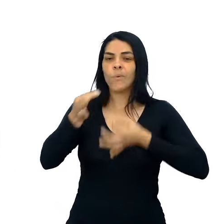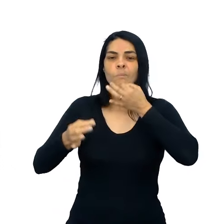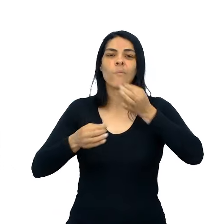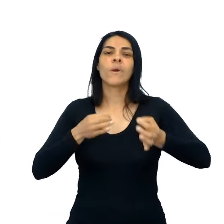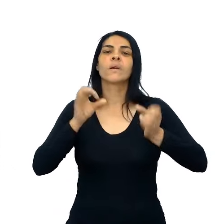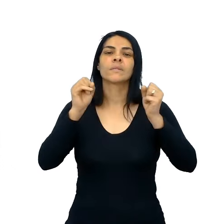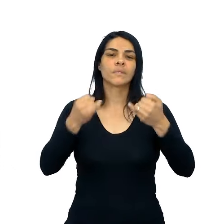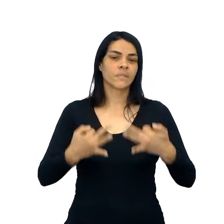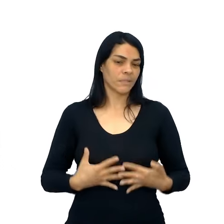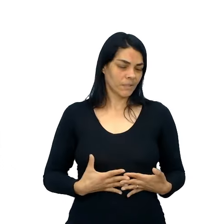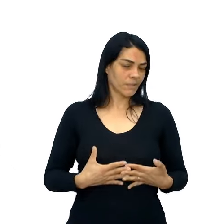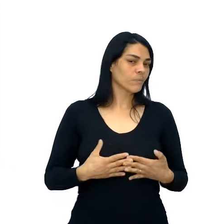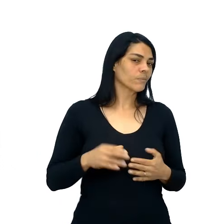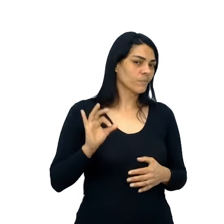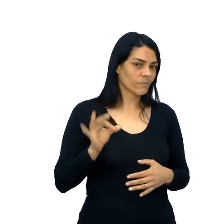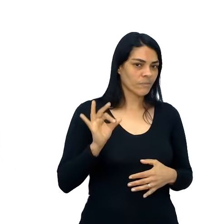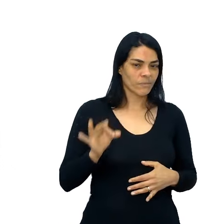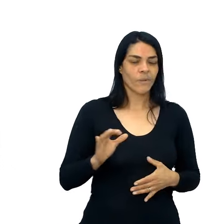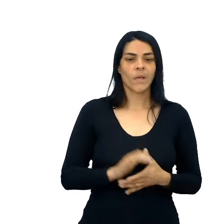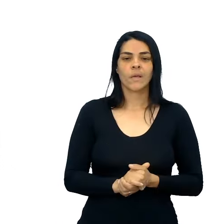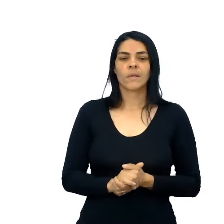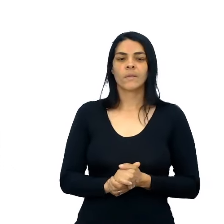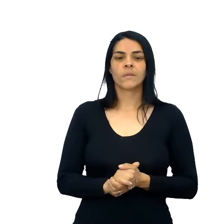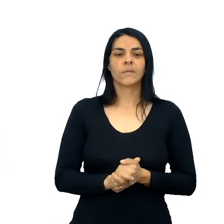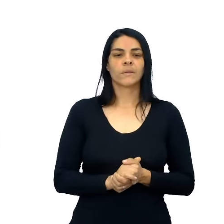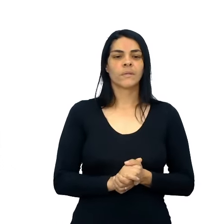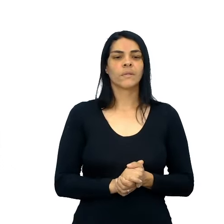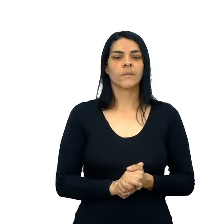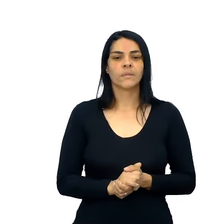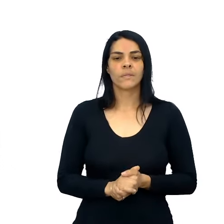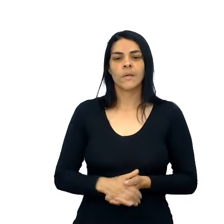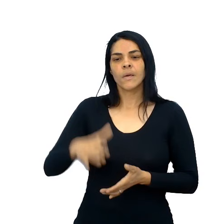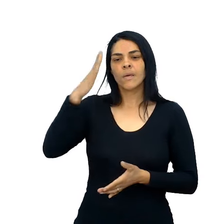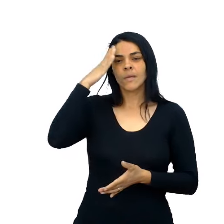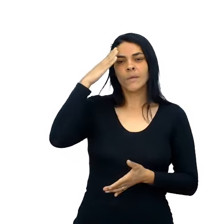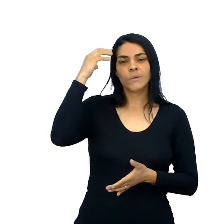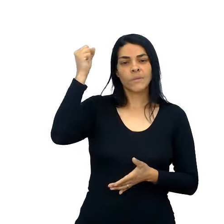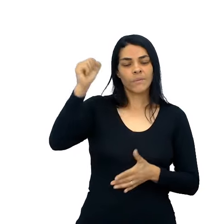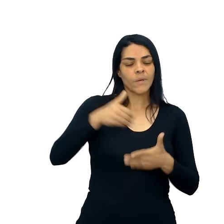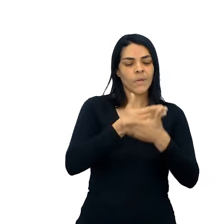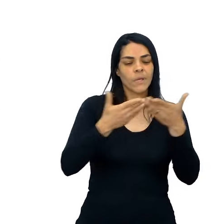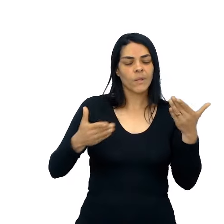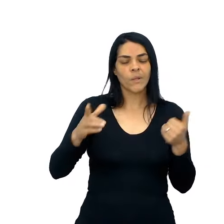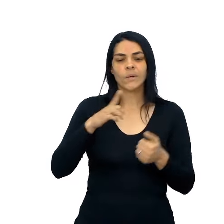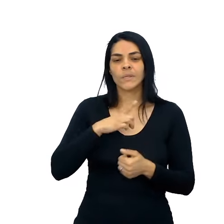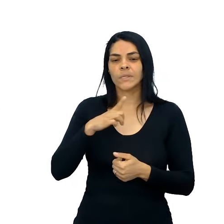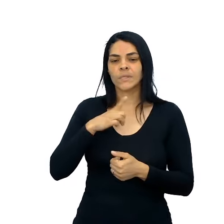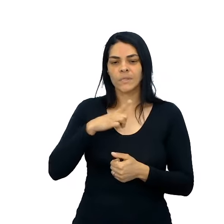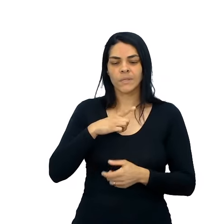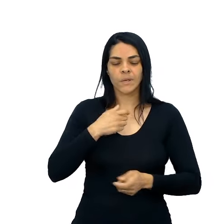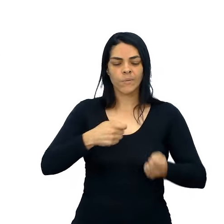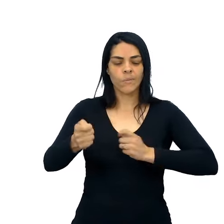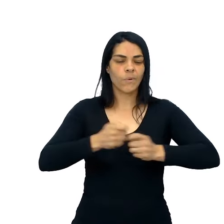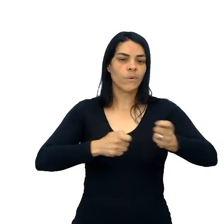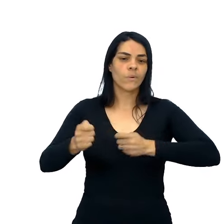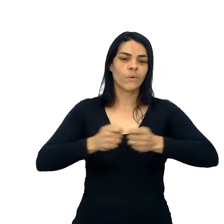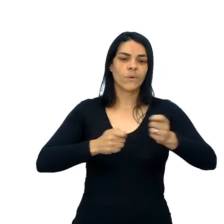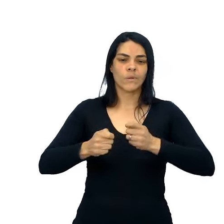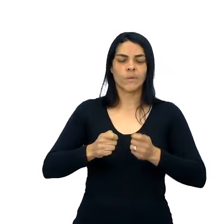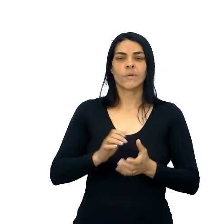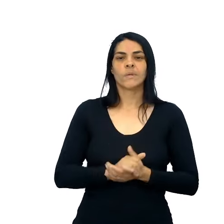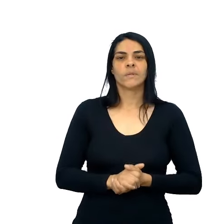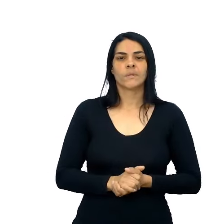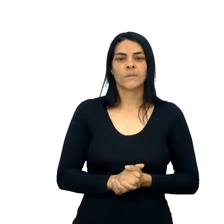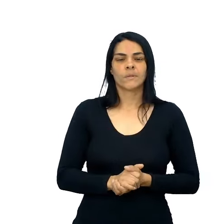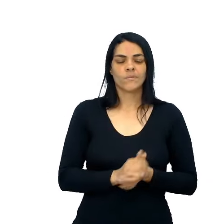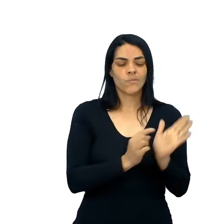ok? Para a transmissão e construção de saberes, nós temos aí o domínio do expor.